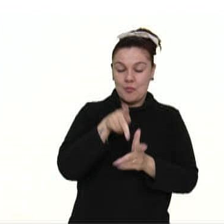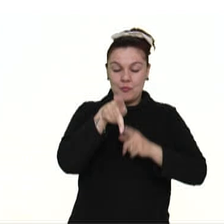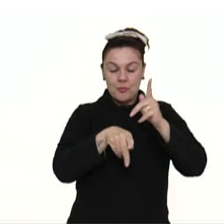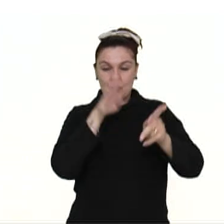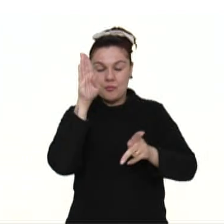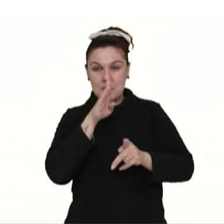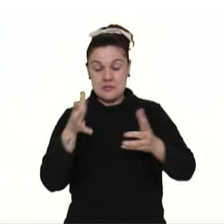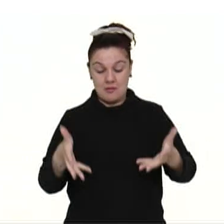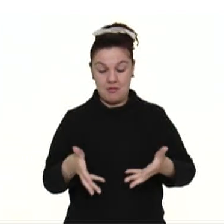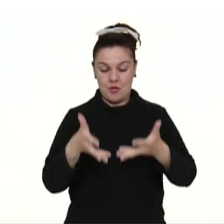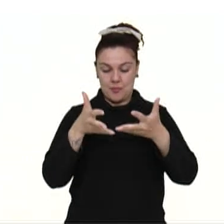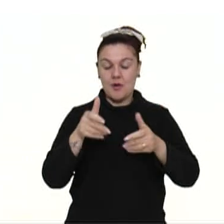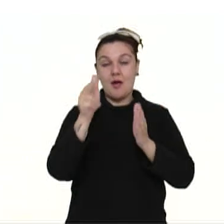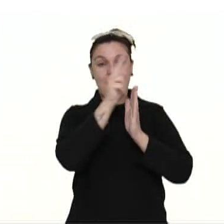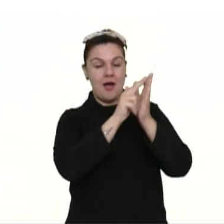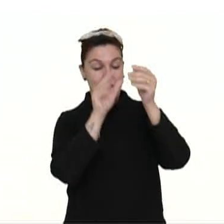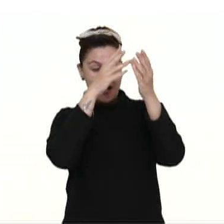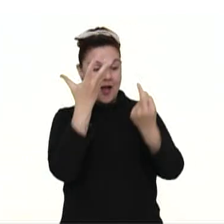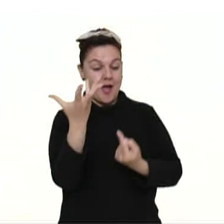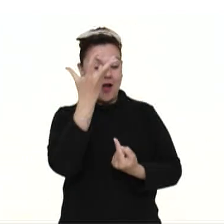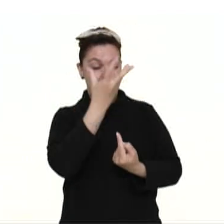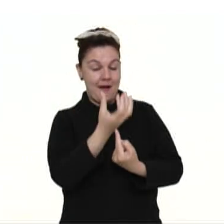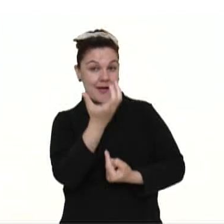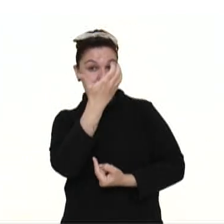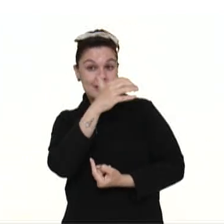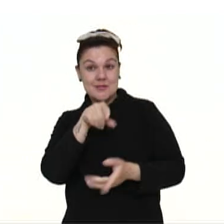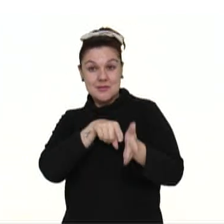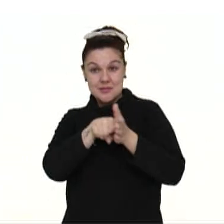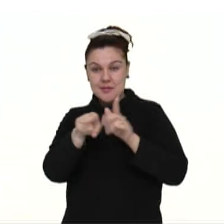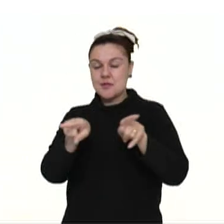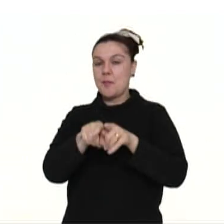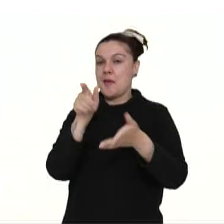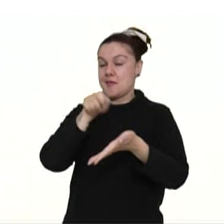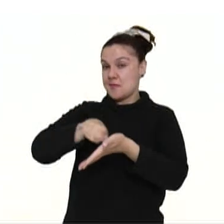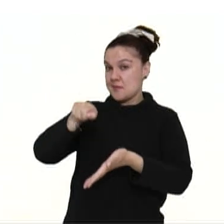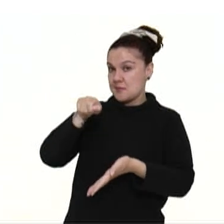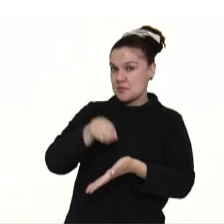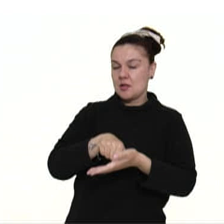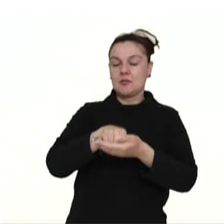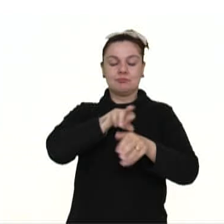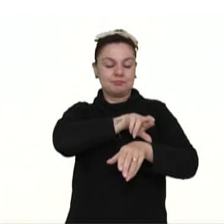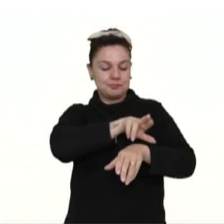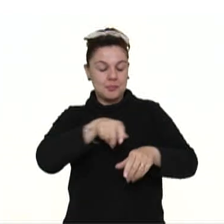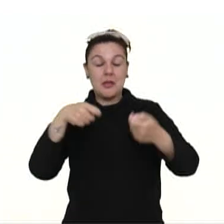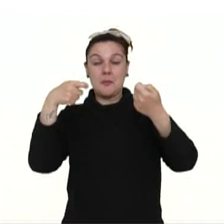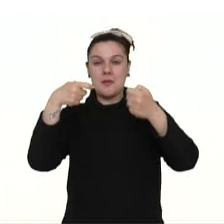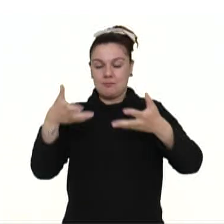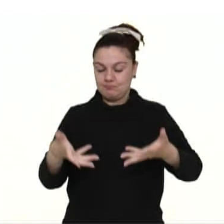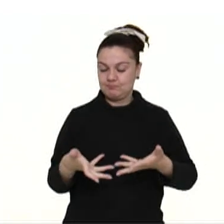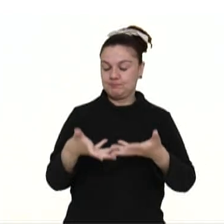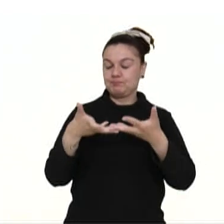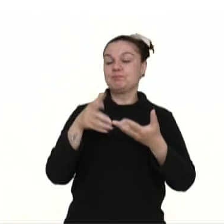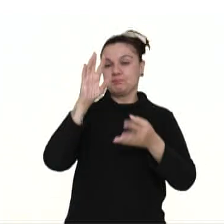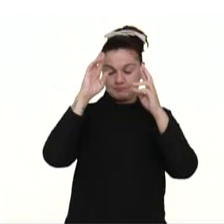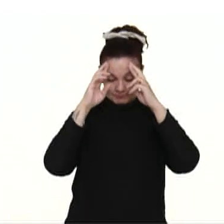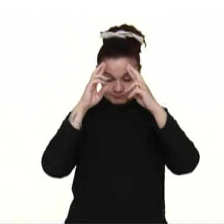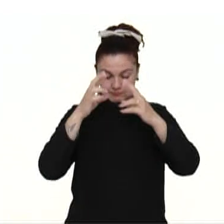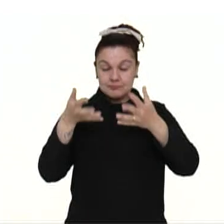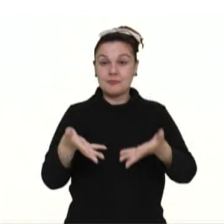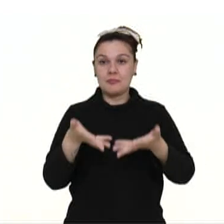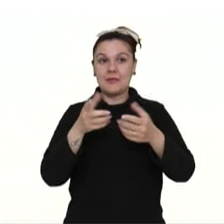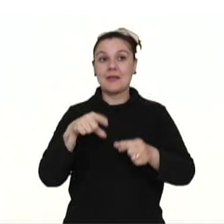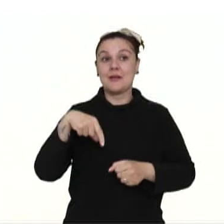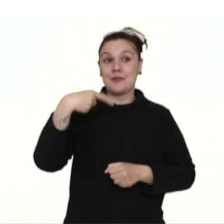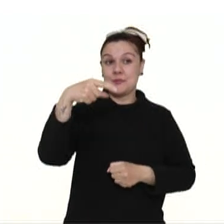negros na arte, ciência e literatura e diversas outras áreas em nosso país é imensa e merece reconhecimento. Nas